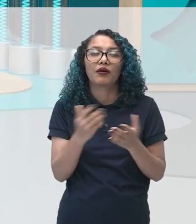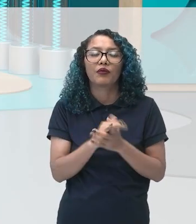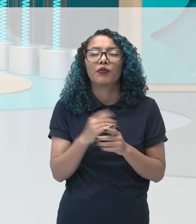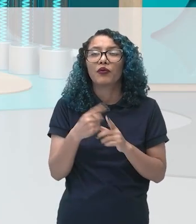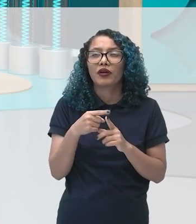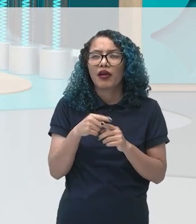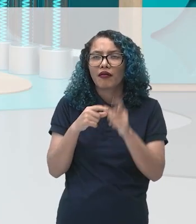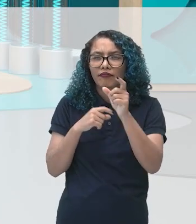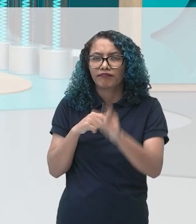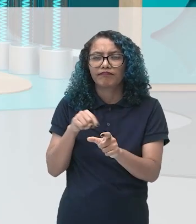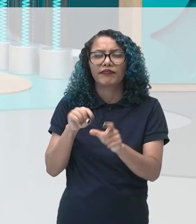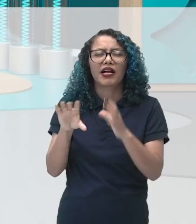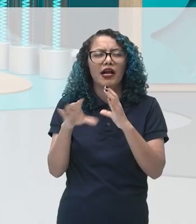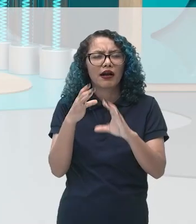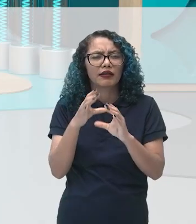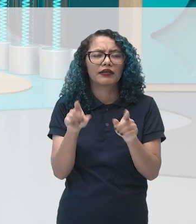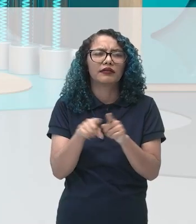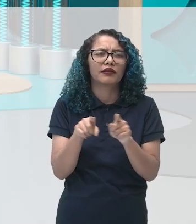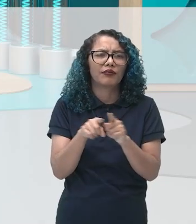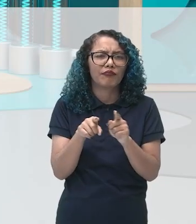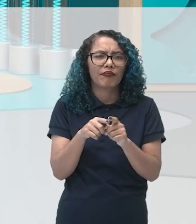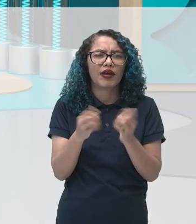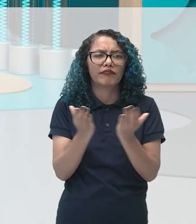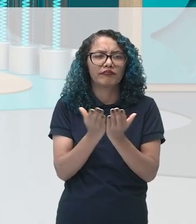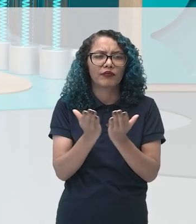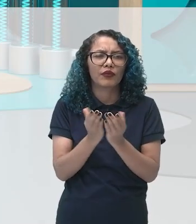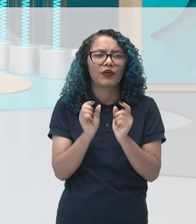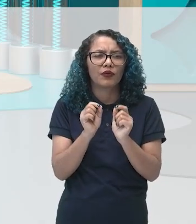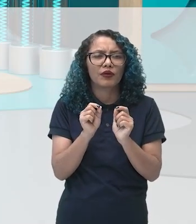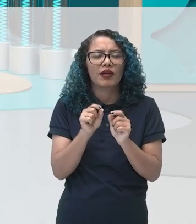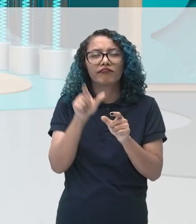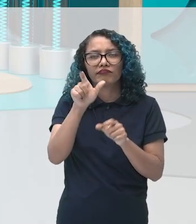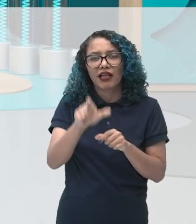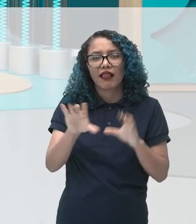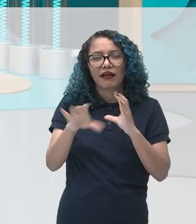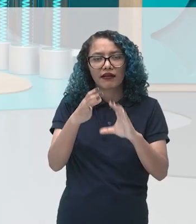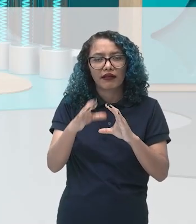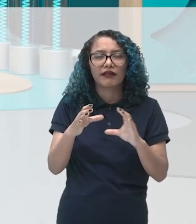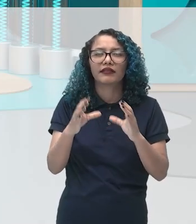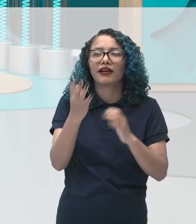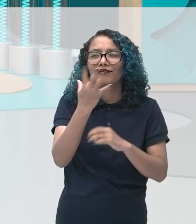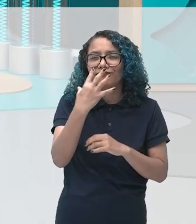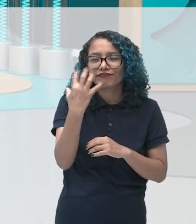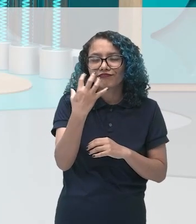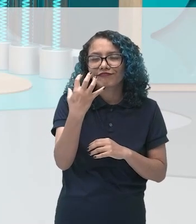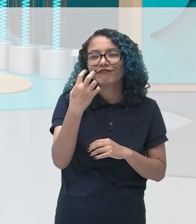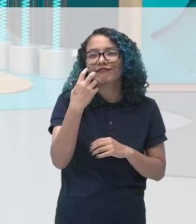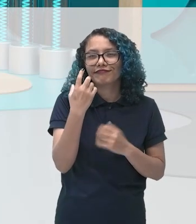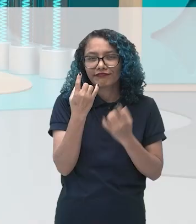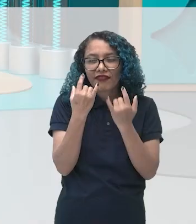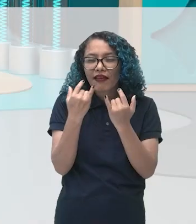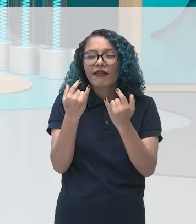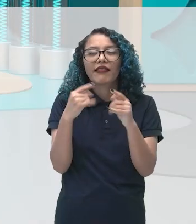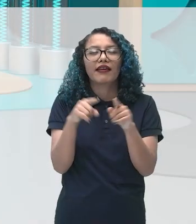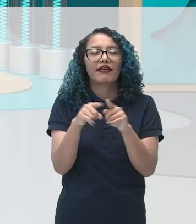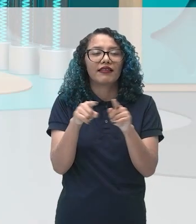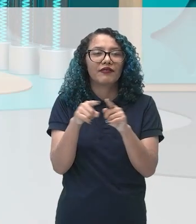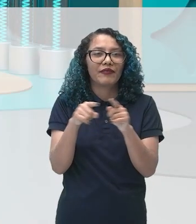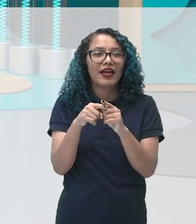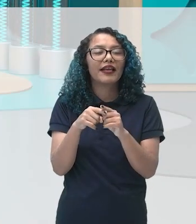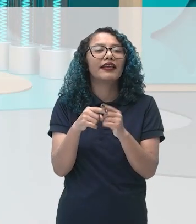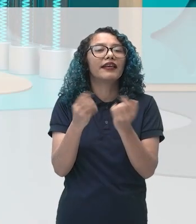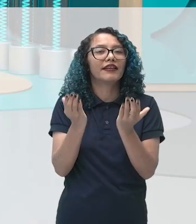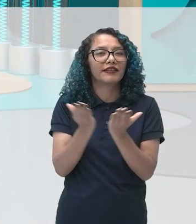cantar e de ser gospel, ela canta, encanta e evangeliza. E, seguindo adiante,